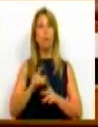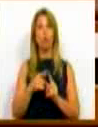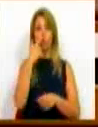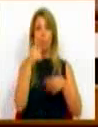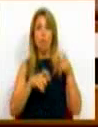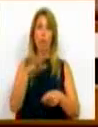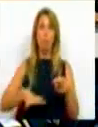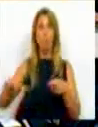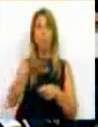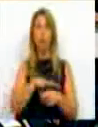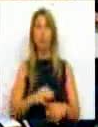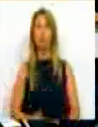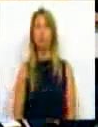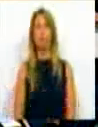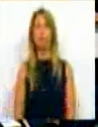povos.